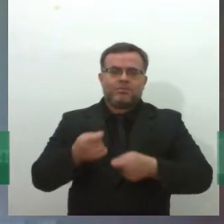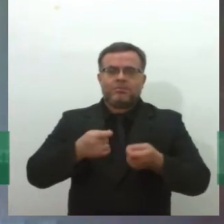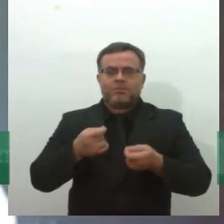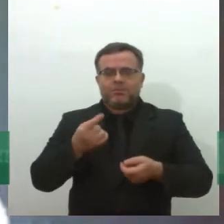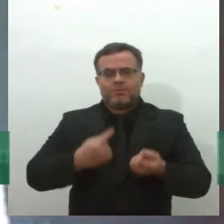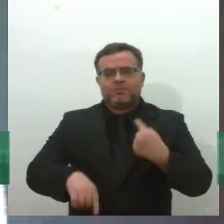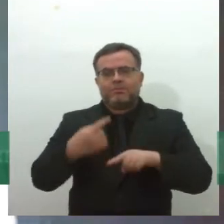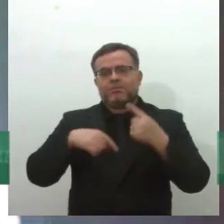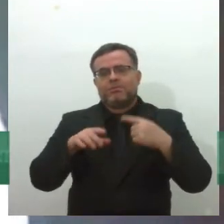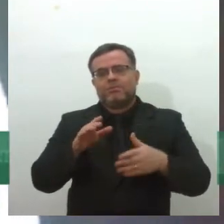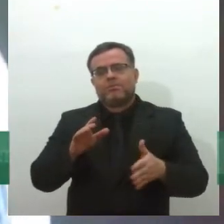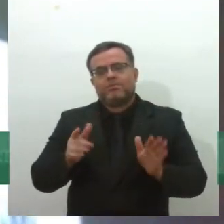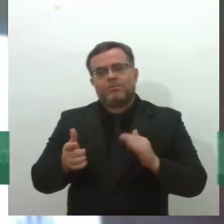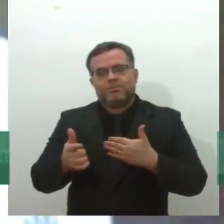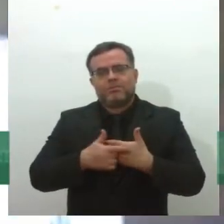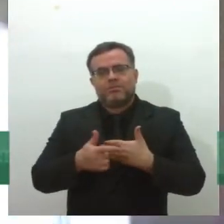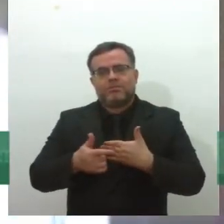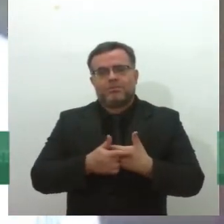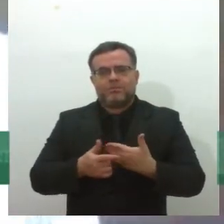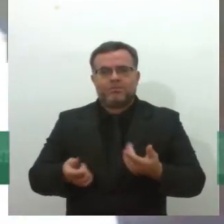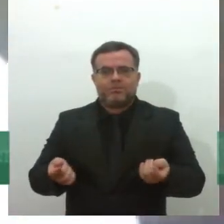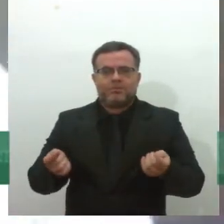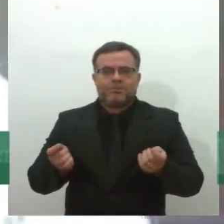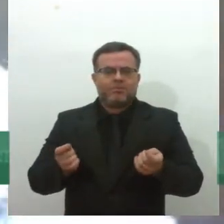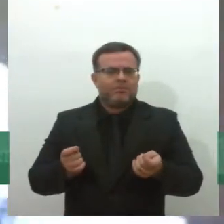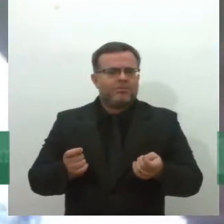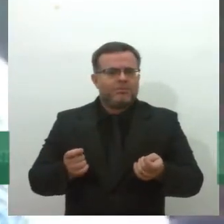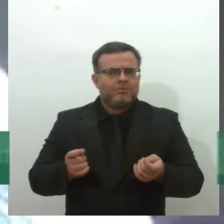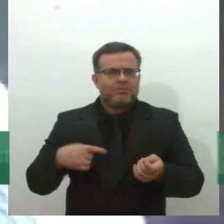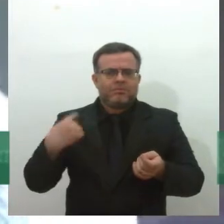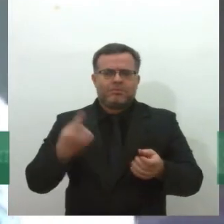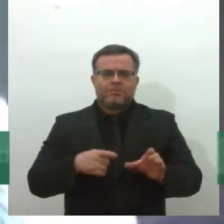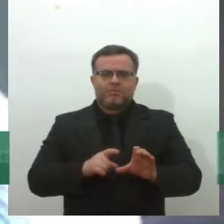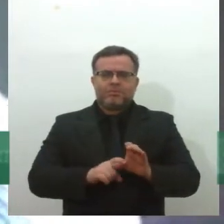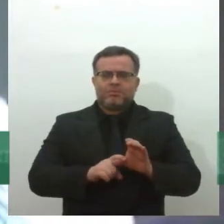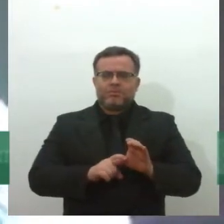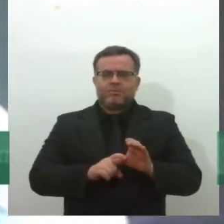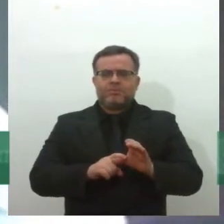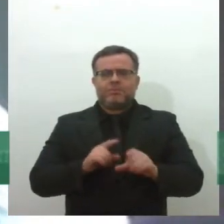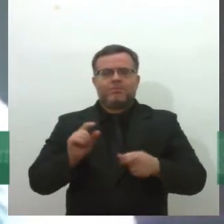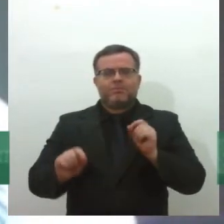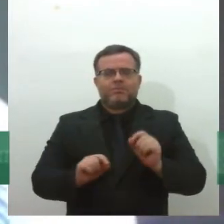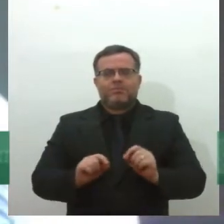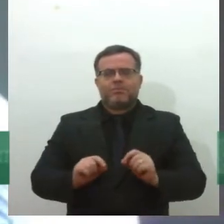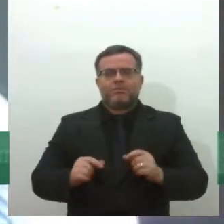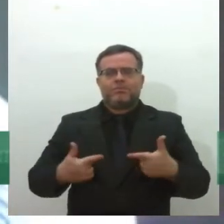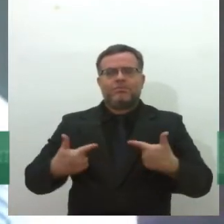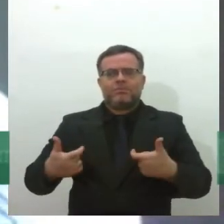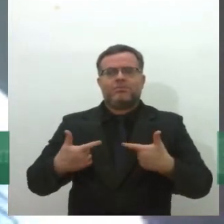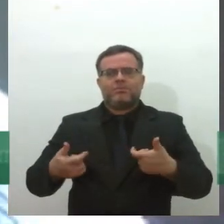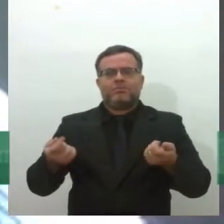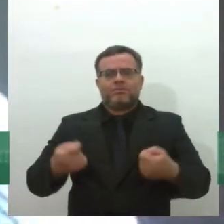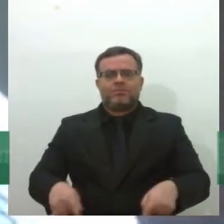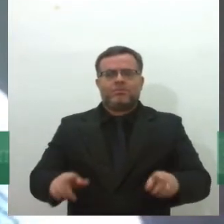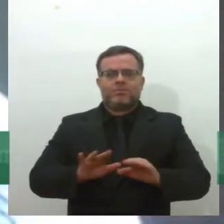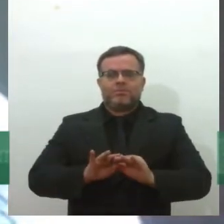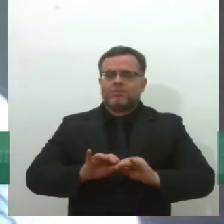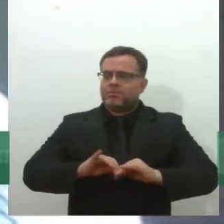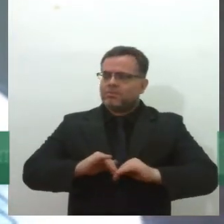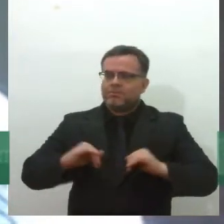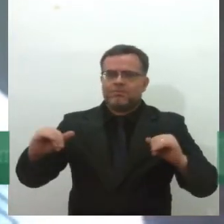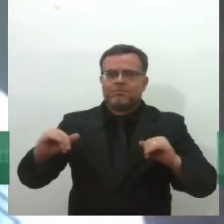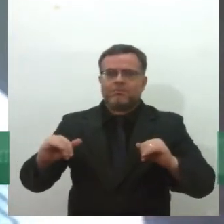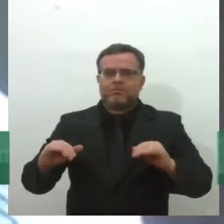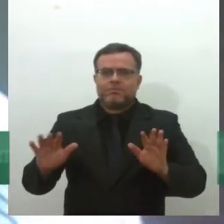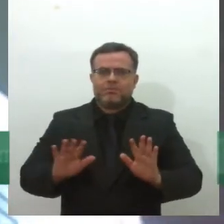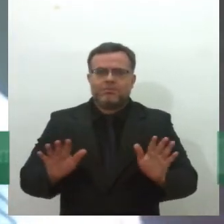é função. A gente não pode ficar dependendo de toda a vulnerabilidade externa, de guerra, de toda a disputa geopolítica em